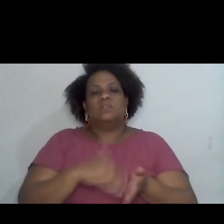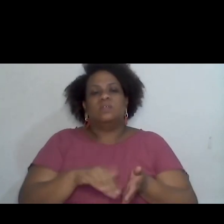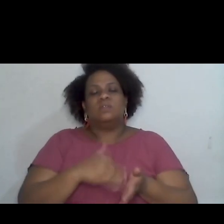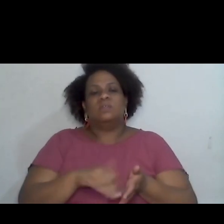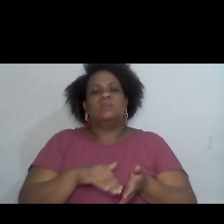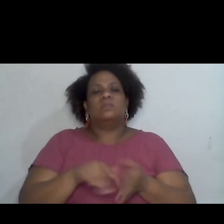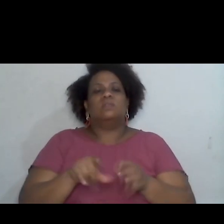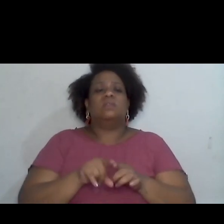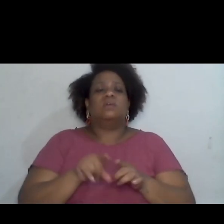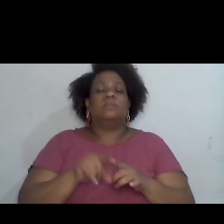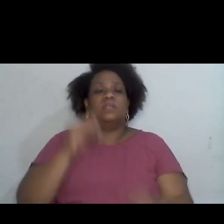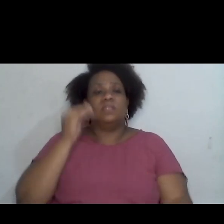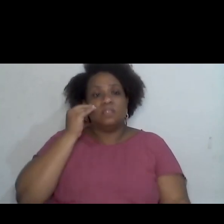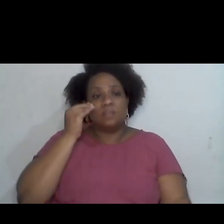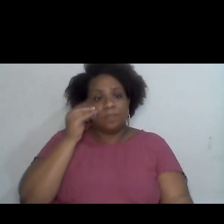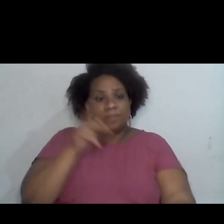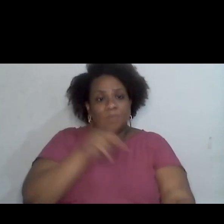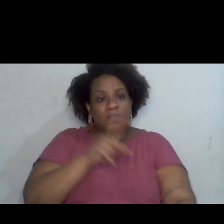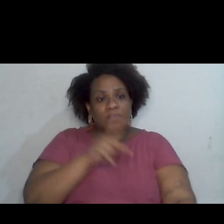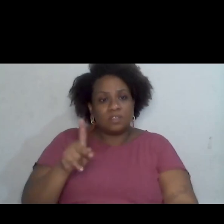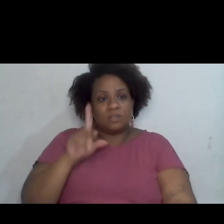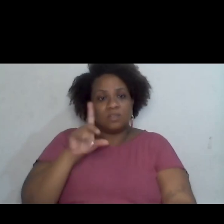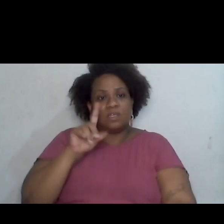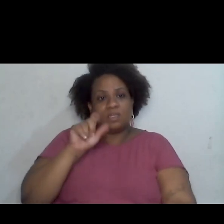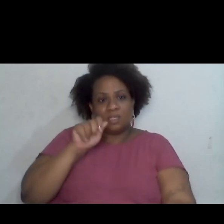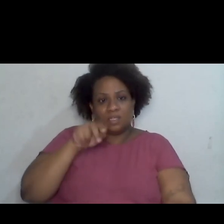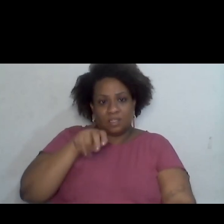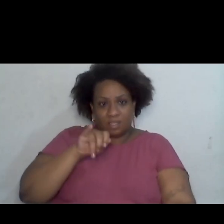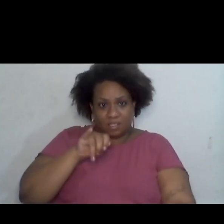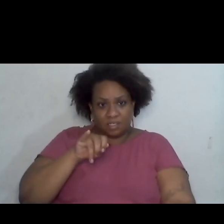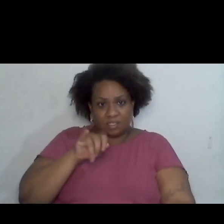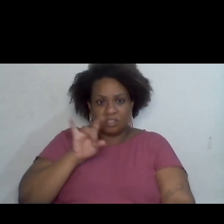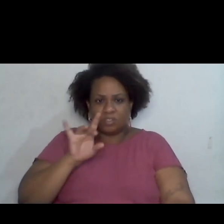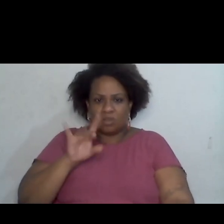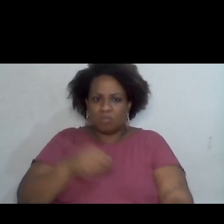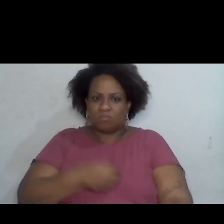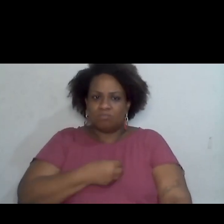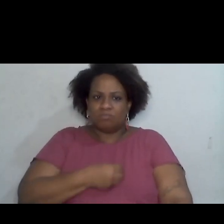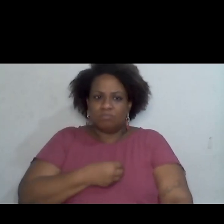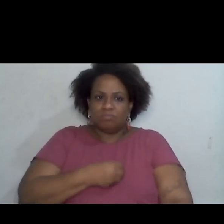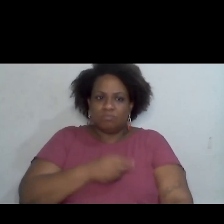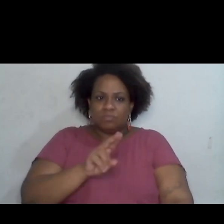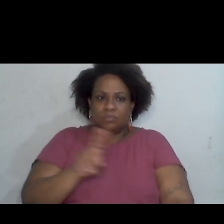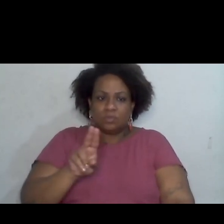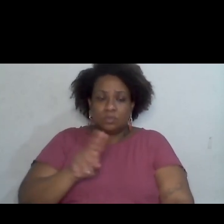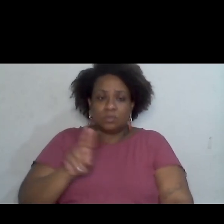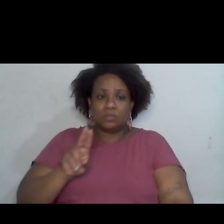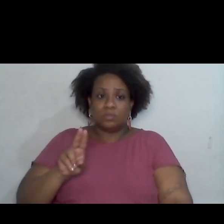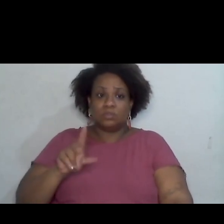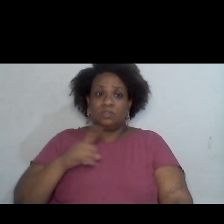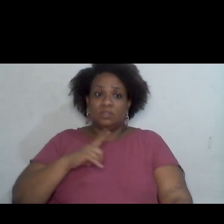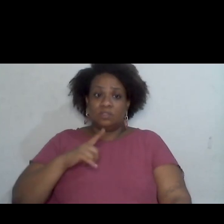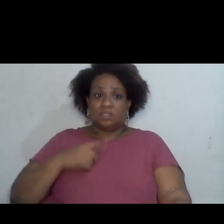tentando agenda com a professora Dani Guimarães, ela já confirmou a presença, mas a gente só está ajustando o horário dela lá, e a gente vai ter também a presença de